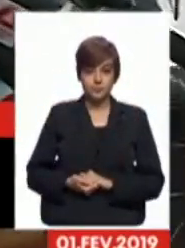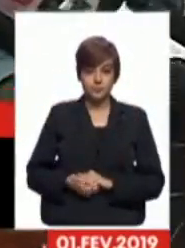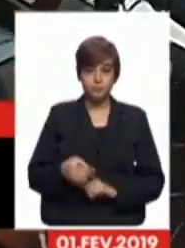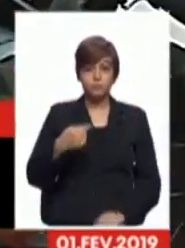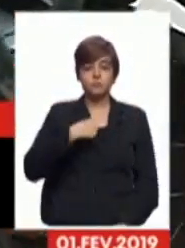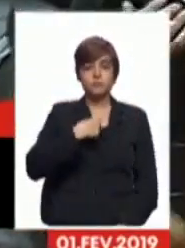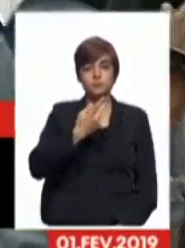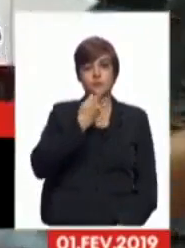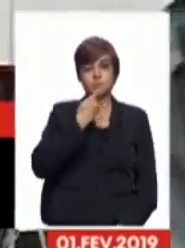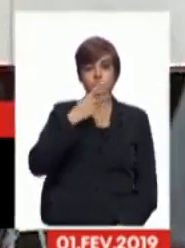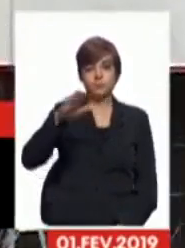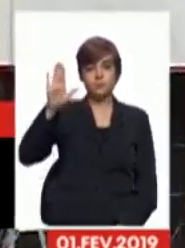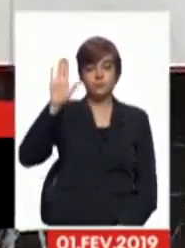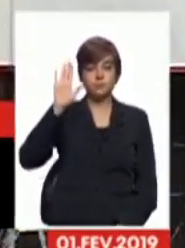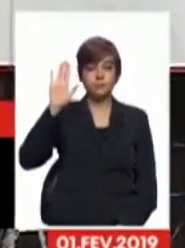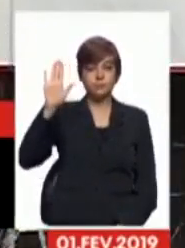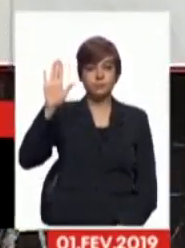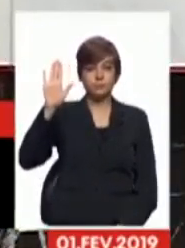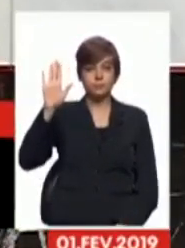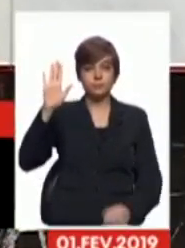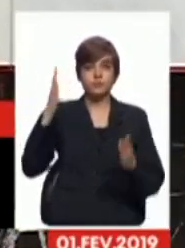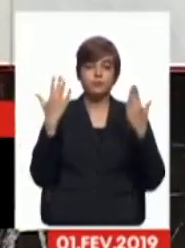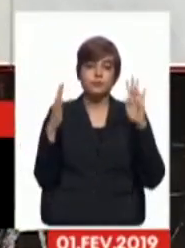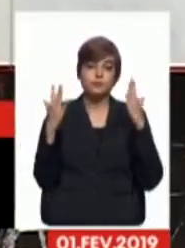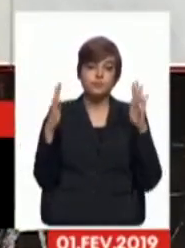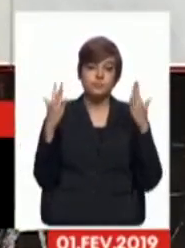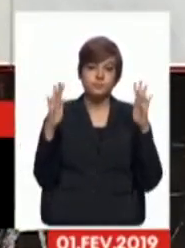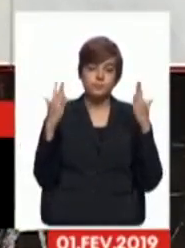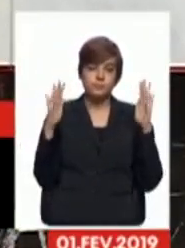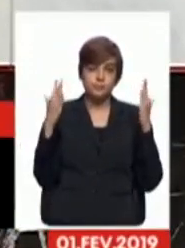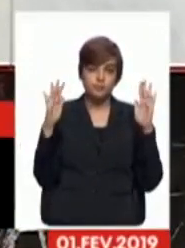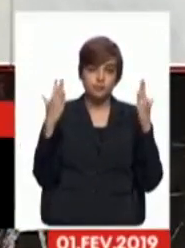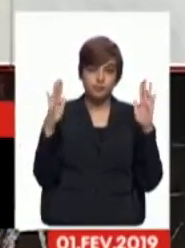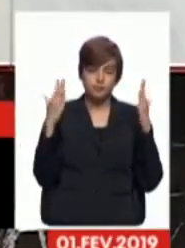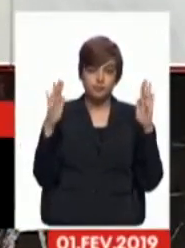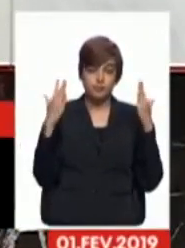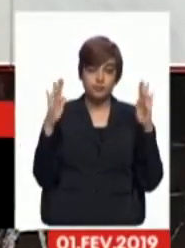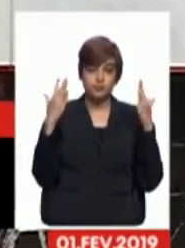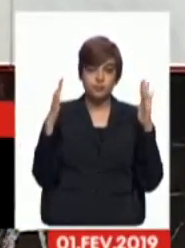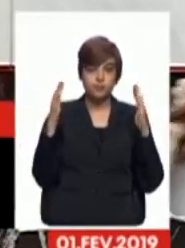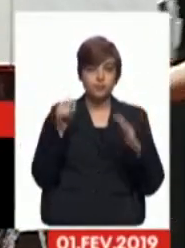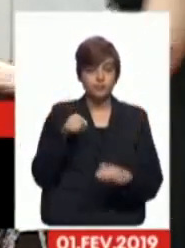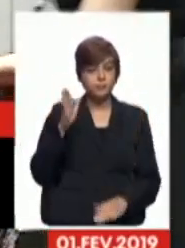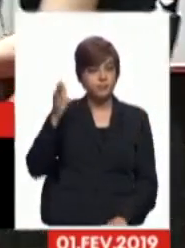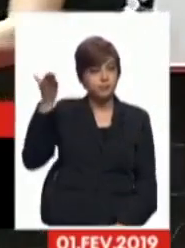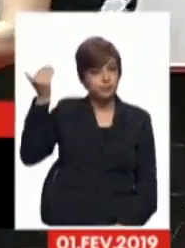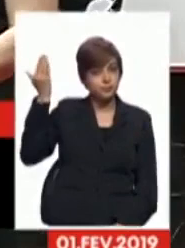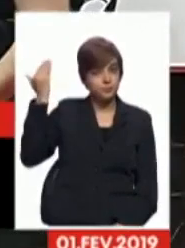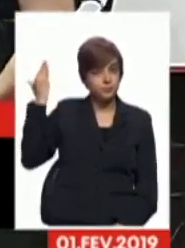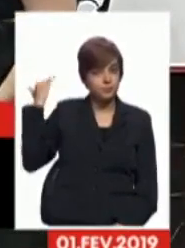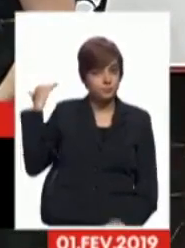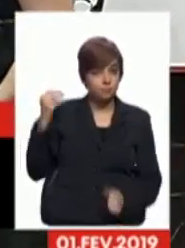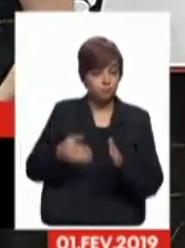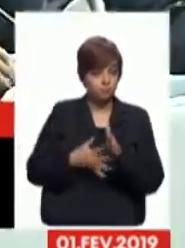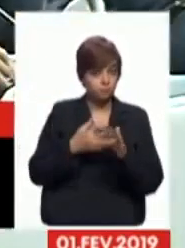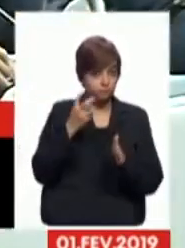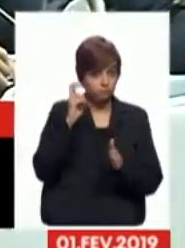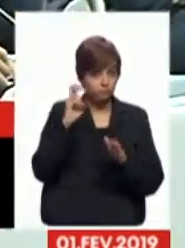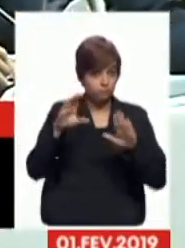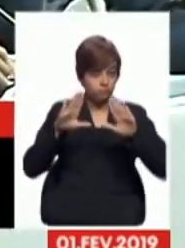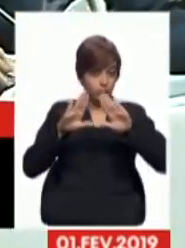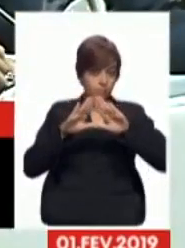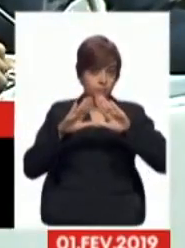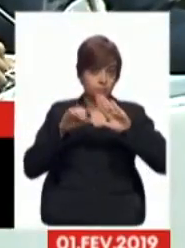Assim o prometo. Leonídio Bolsas, também veterano aqui na Assembleia, assume o quinto mandato e Luiz assumiu na